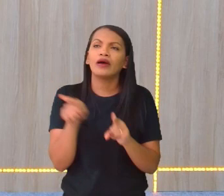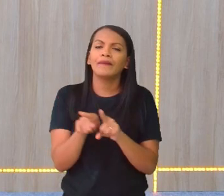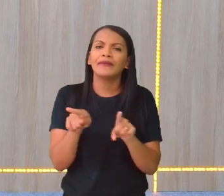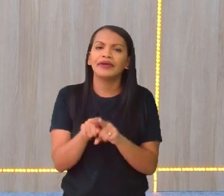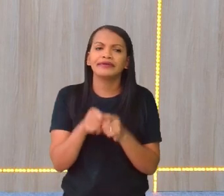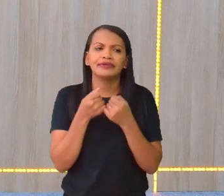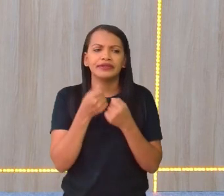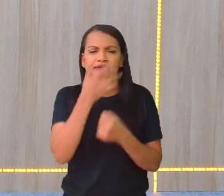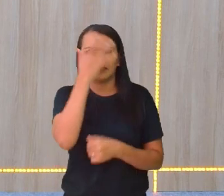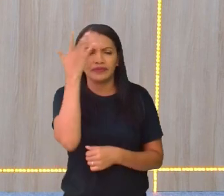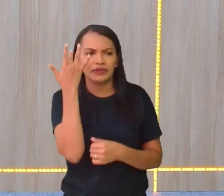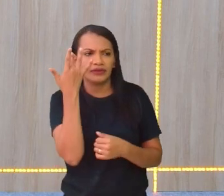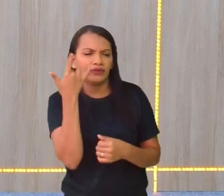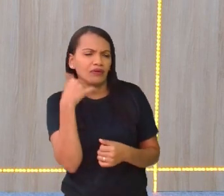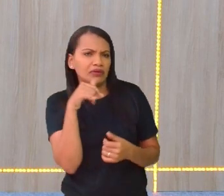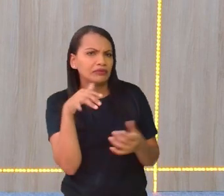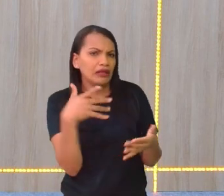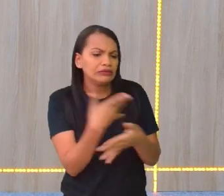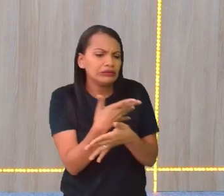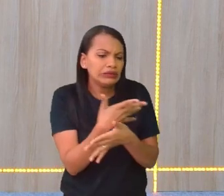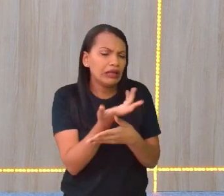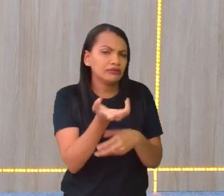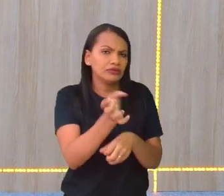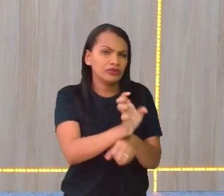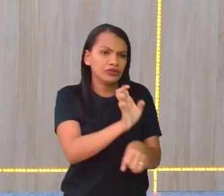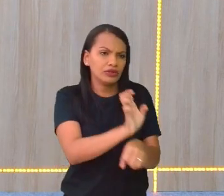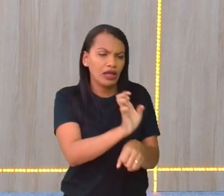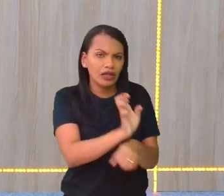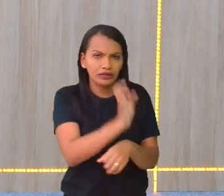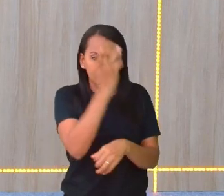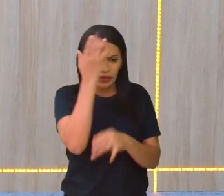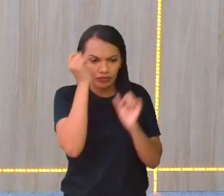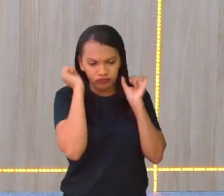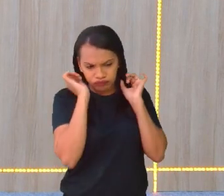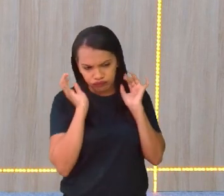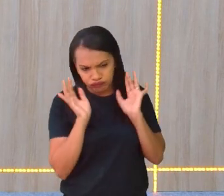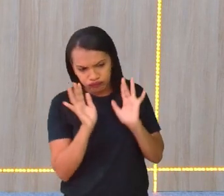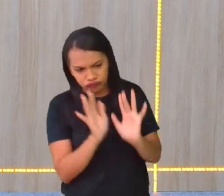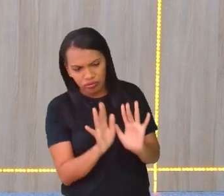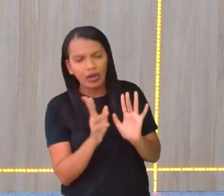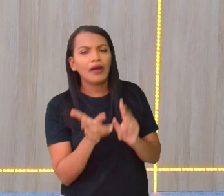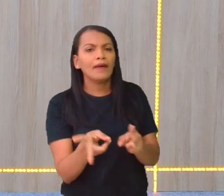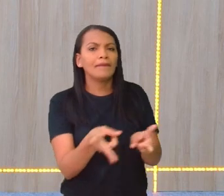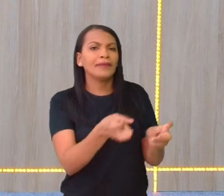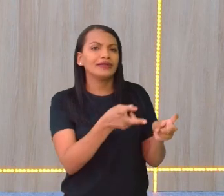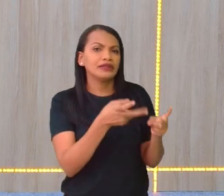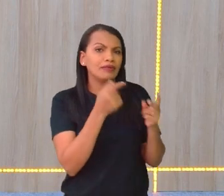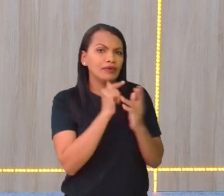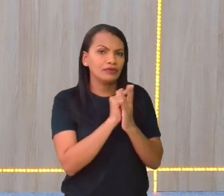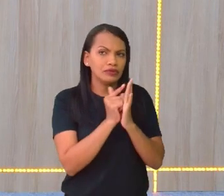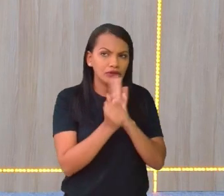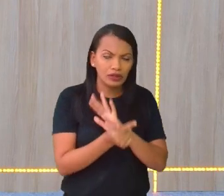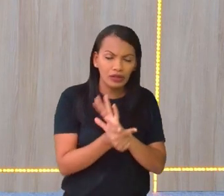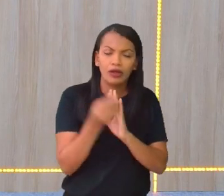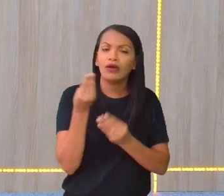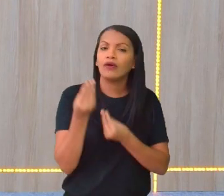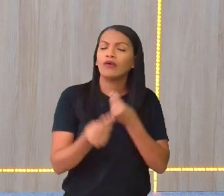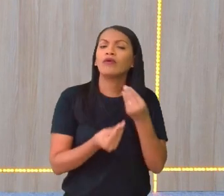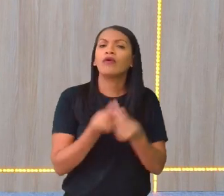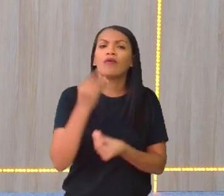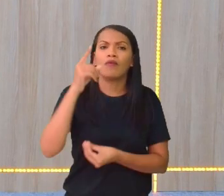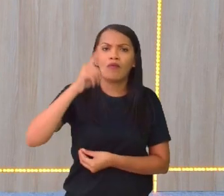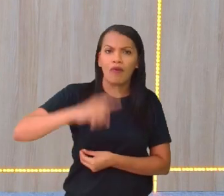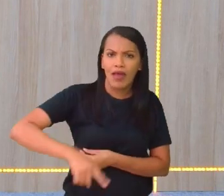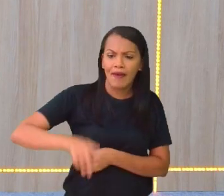programação pública da nossa cidade, do nosso estado, identificar, não é? Estes gêneros e como eles